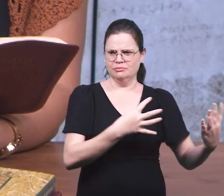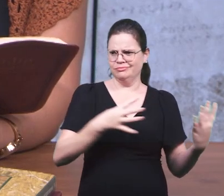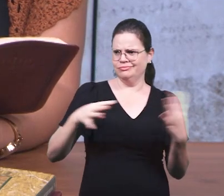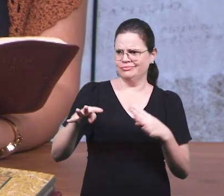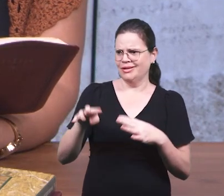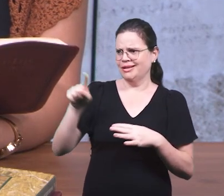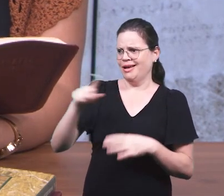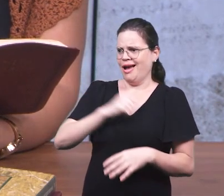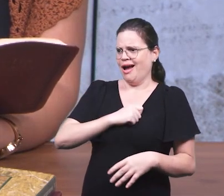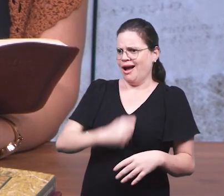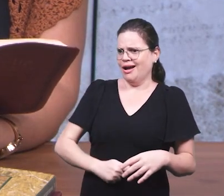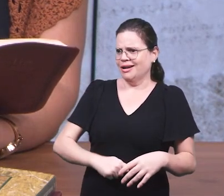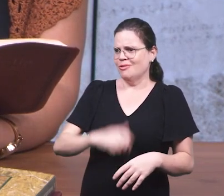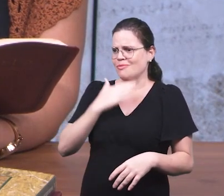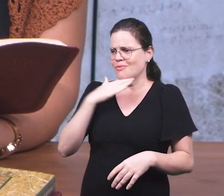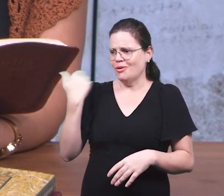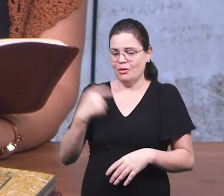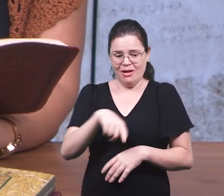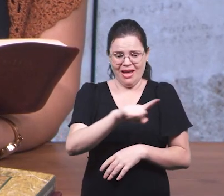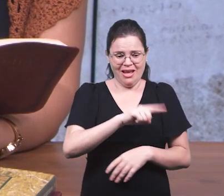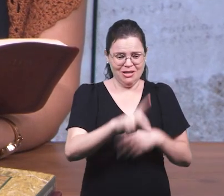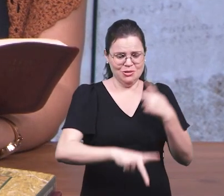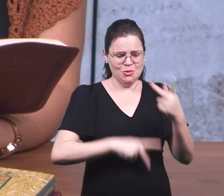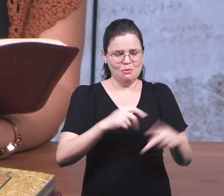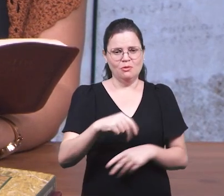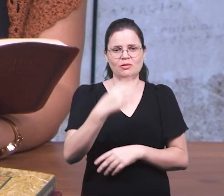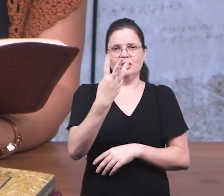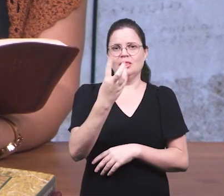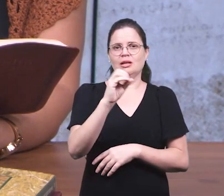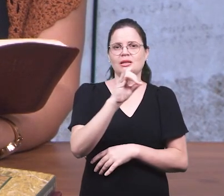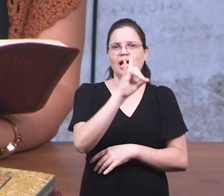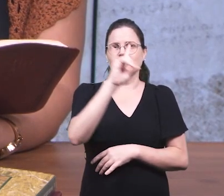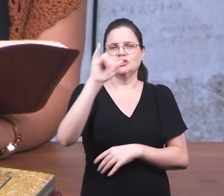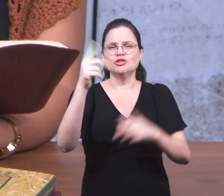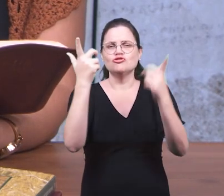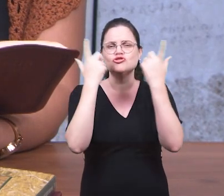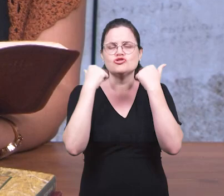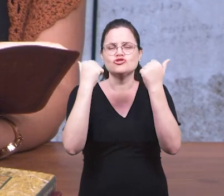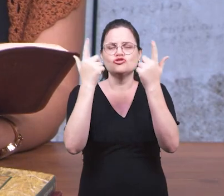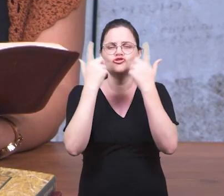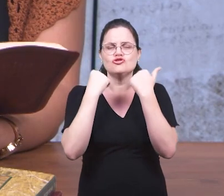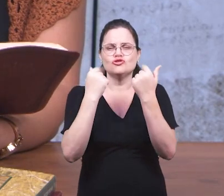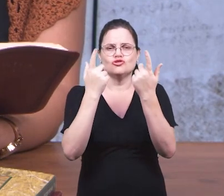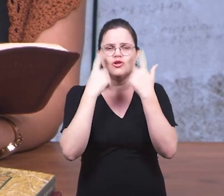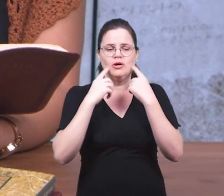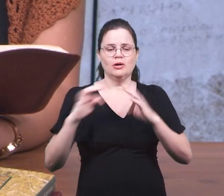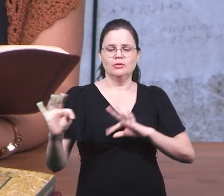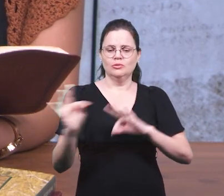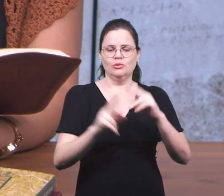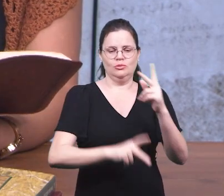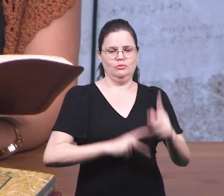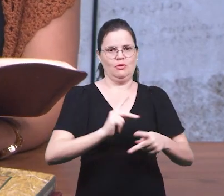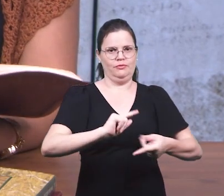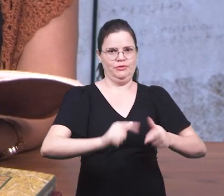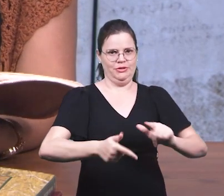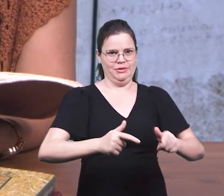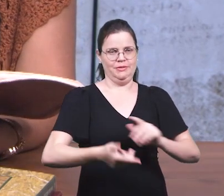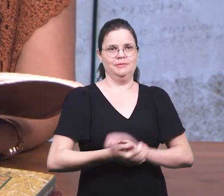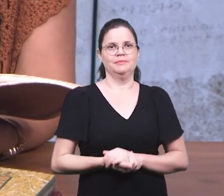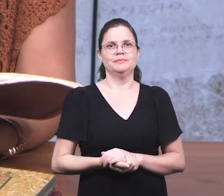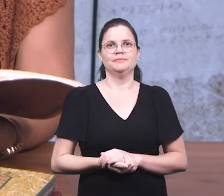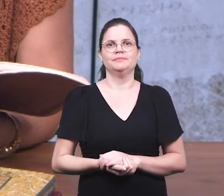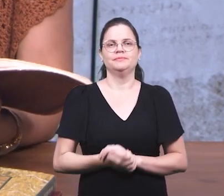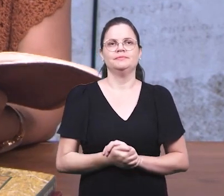era morto, choraram a Arão 30 dias, isto é, toda a casa de Israel.